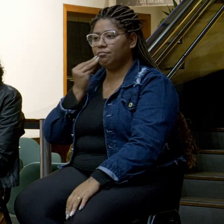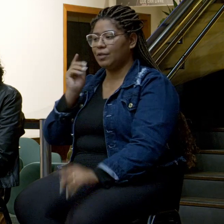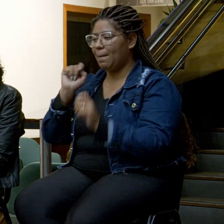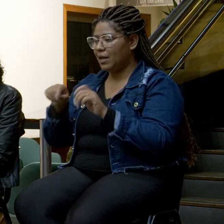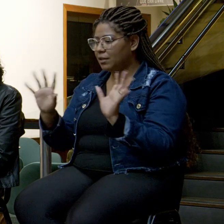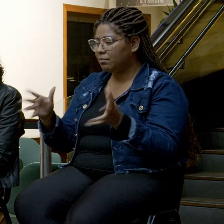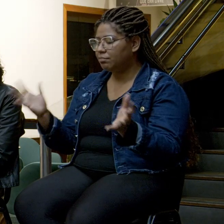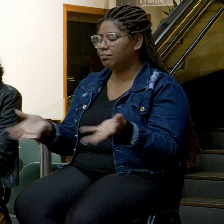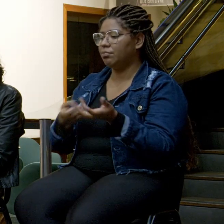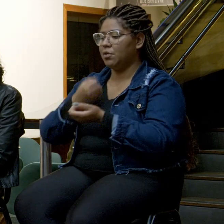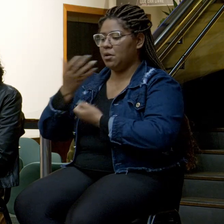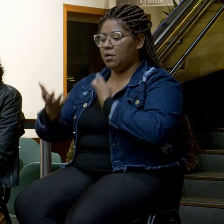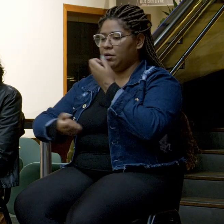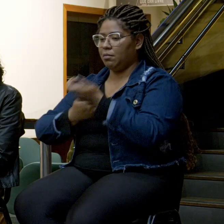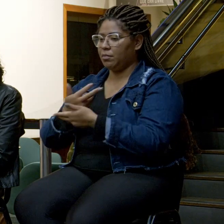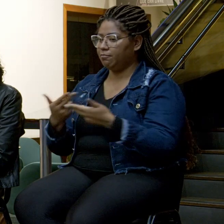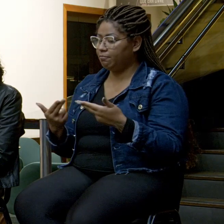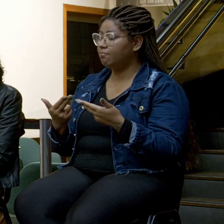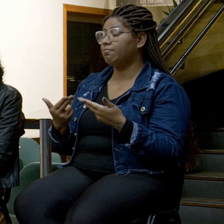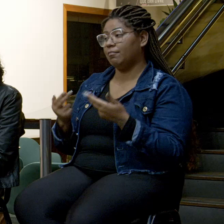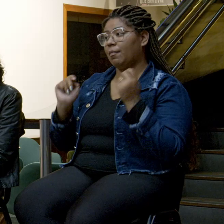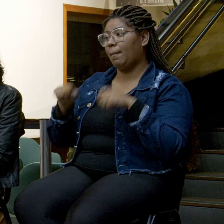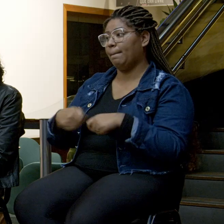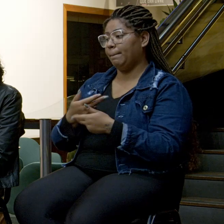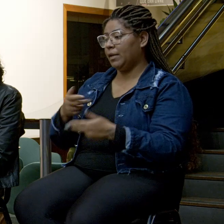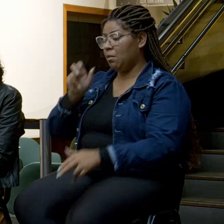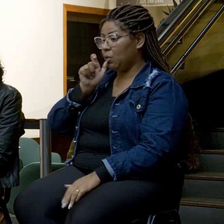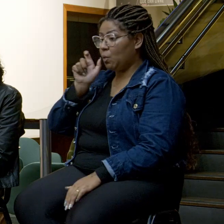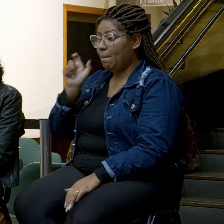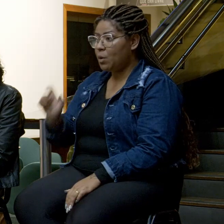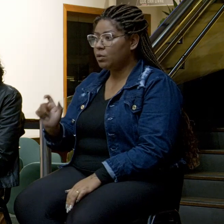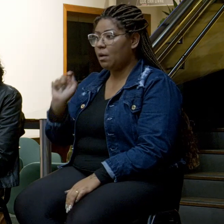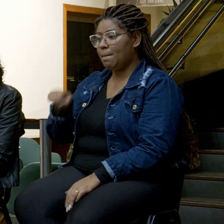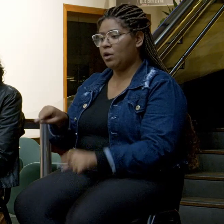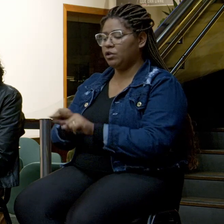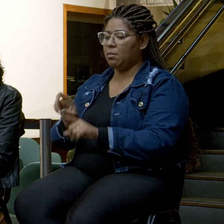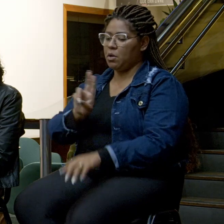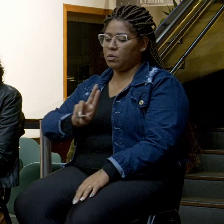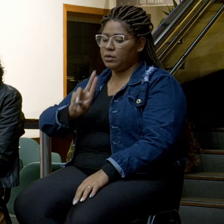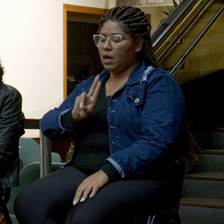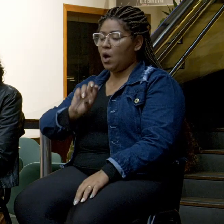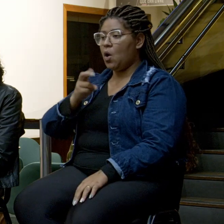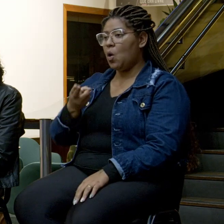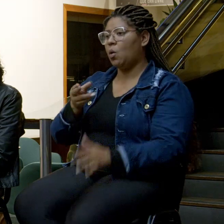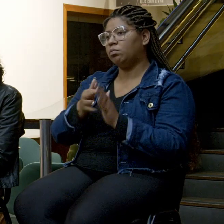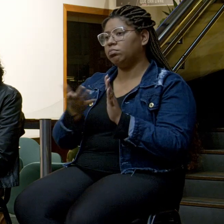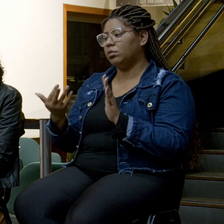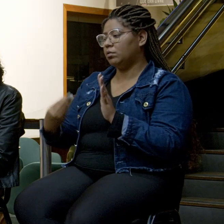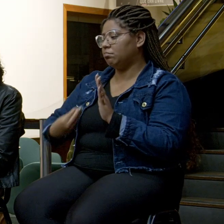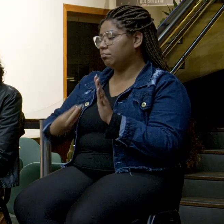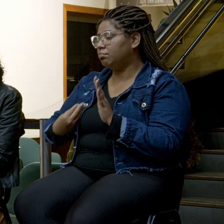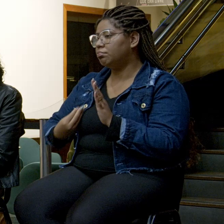algo a partir da boca já é uma quebra muito brusca, seja na atuação, seja no processo de vivência, seja